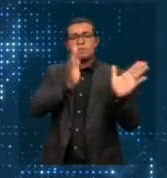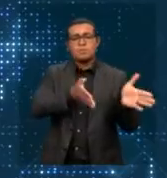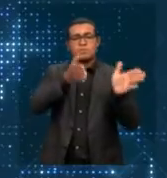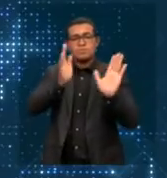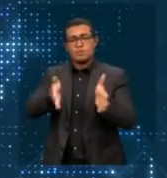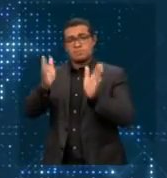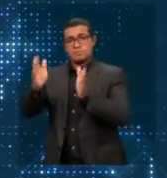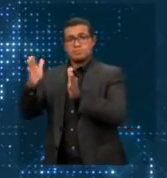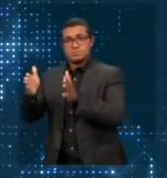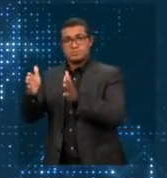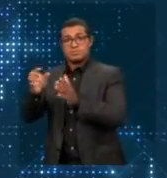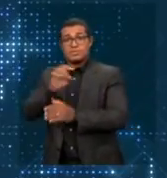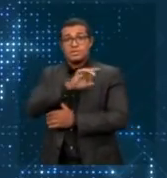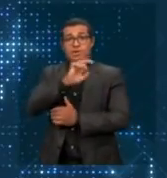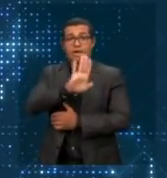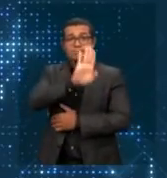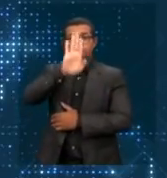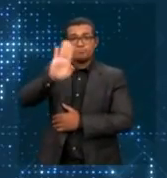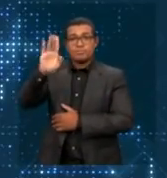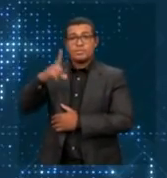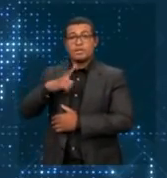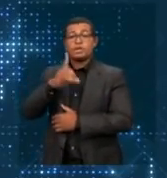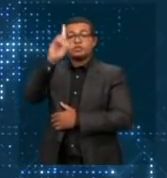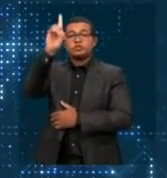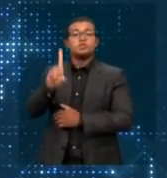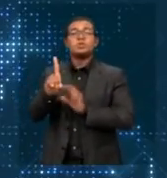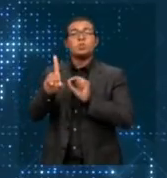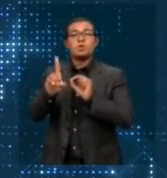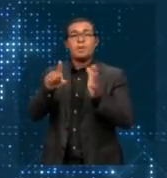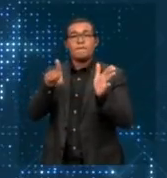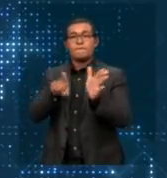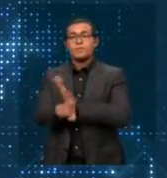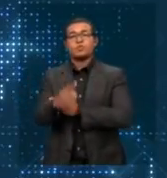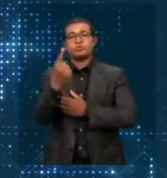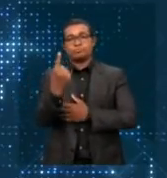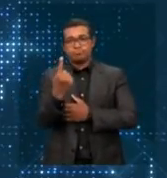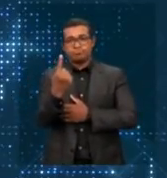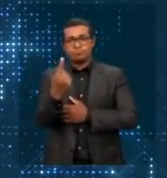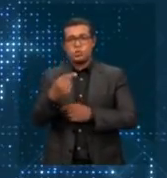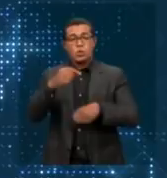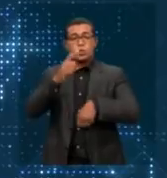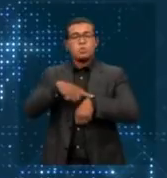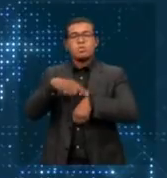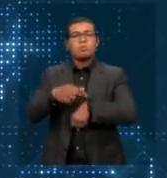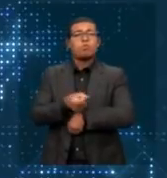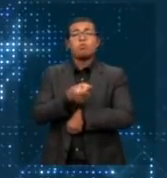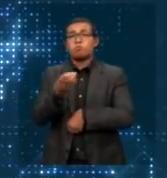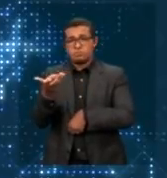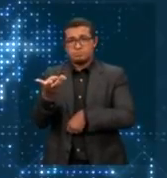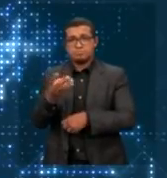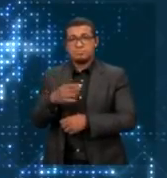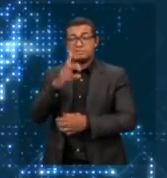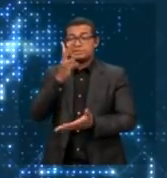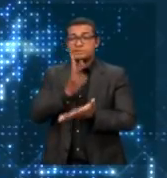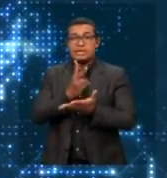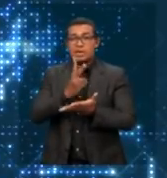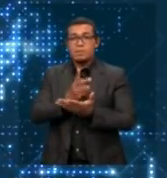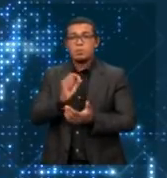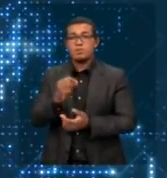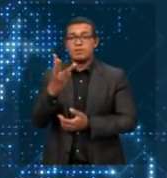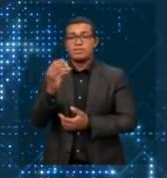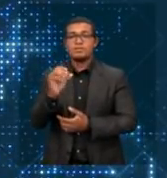cada candidato terá direito a fazer uma pergunta o tempo da pergunta será sempre de 30